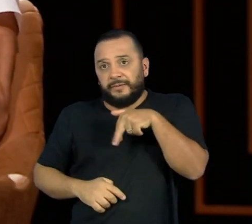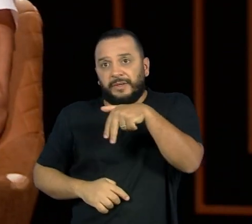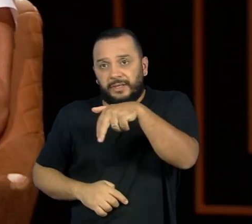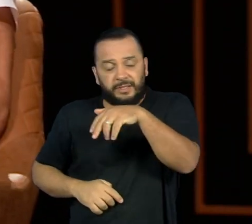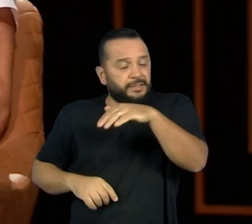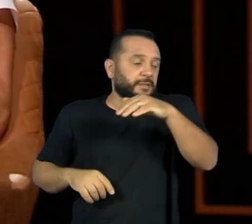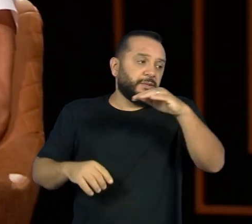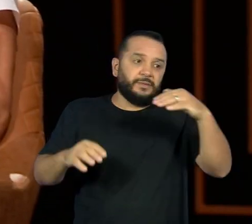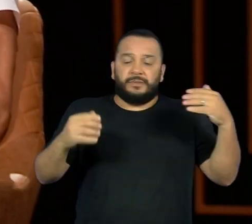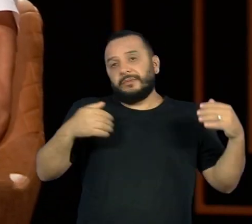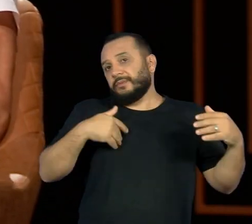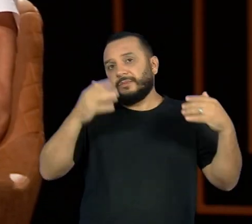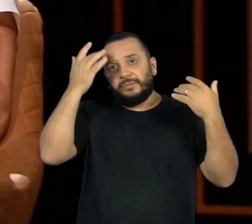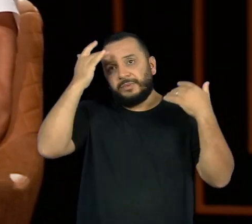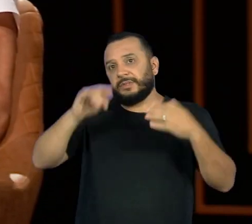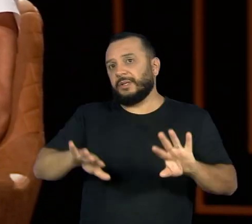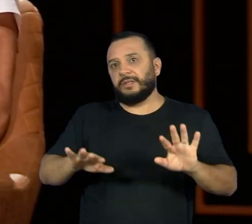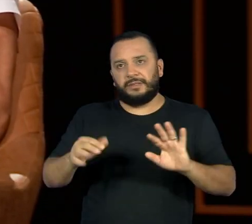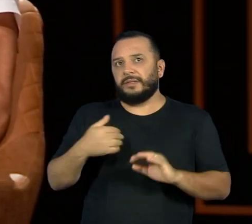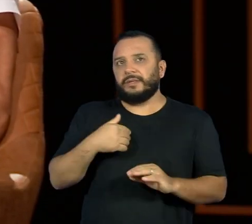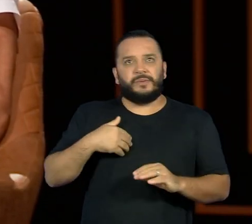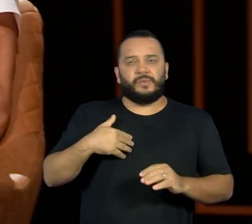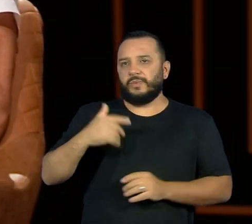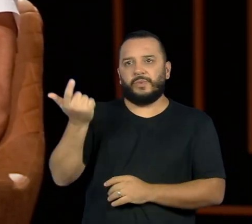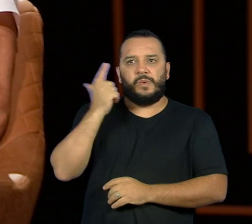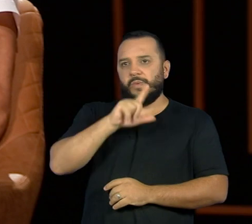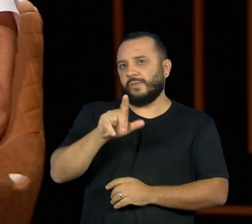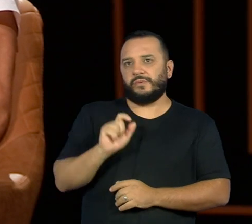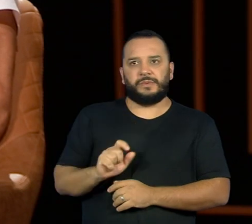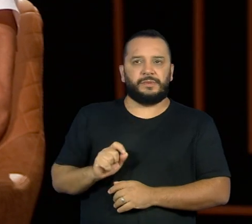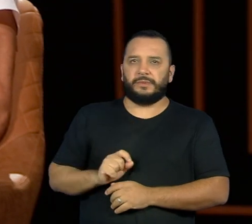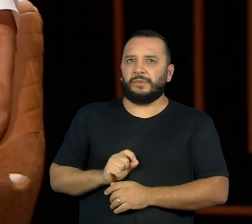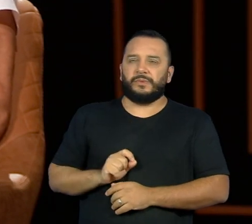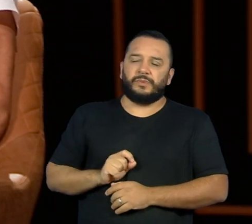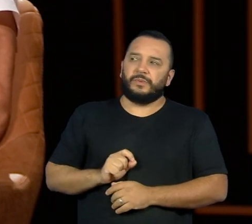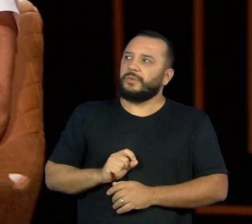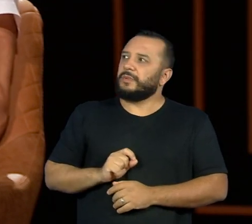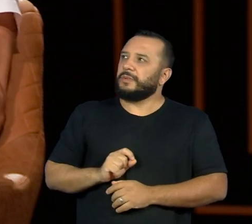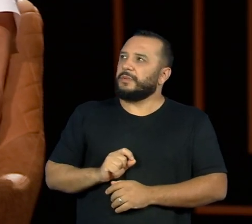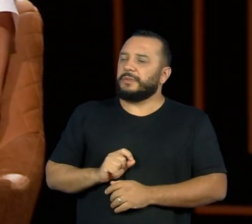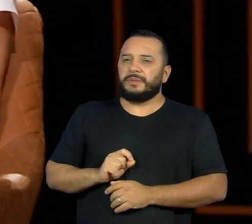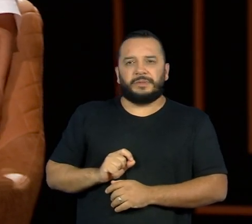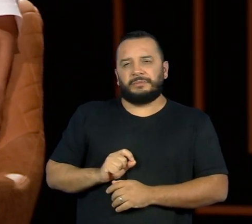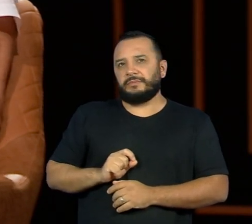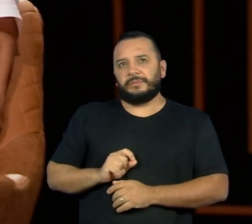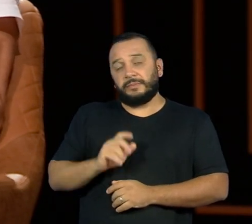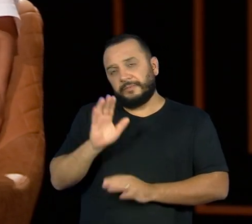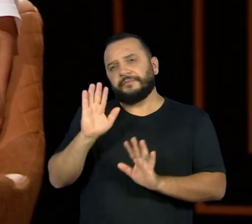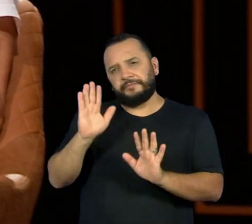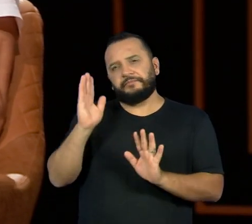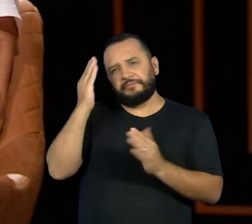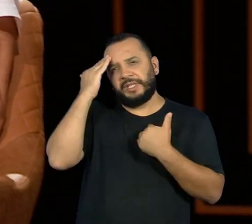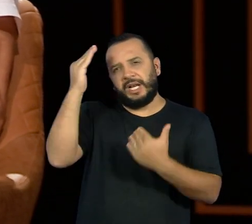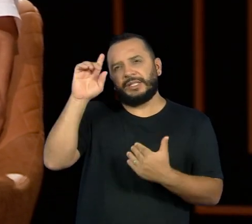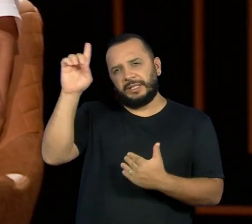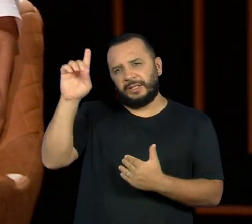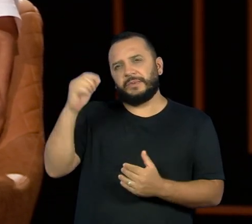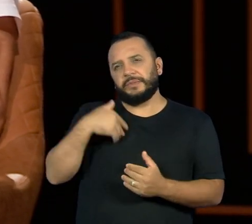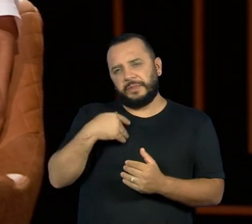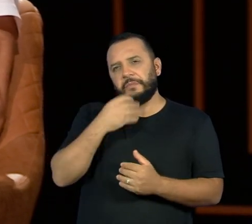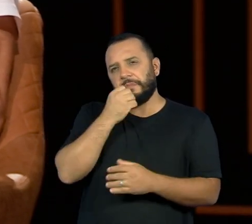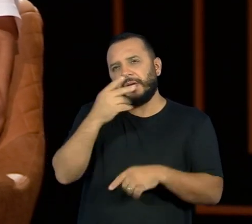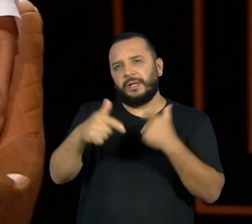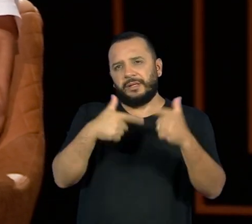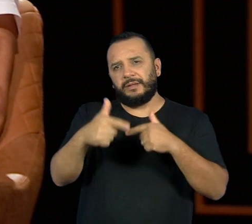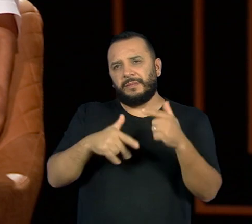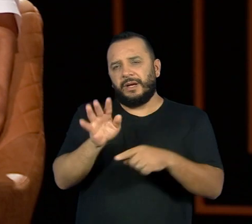E até hoje, eu não consigo ter essa... Apesar de ter me saído, graças a Deus, muito bem nos trabalhos que eu fiz